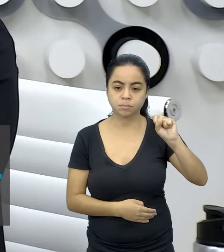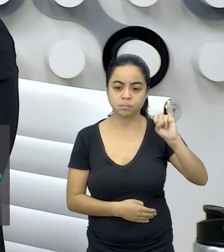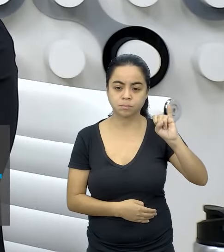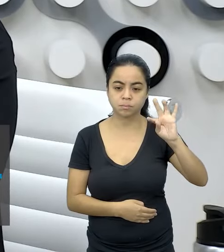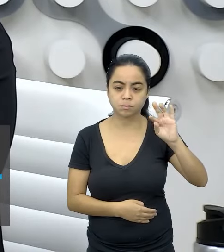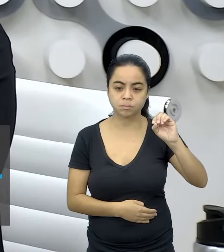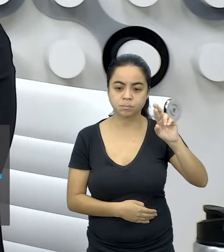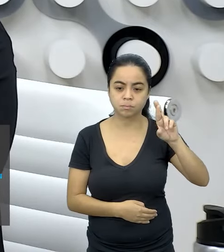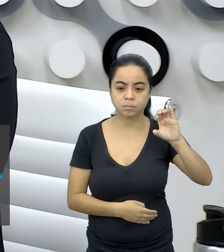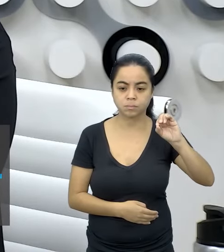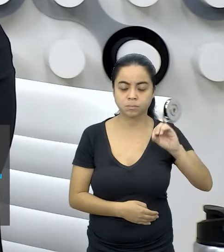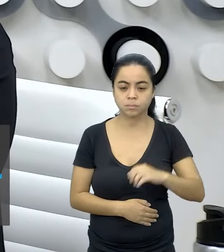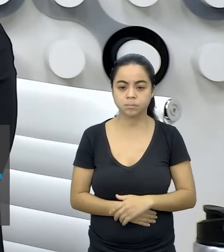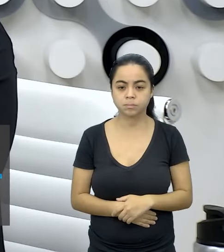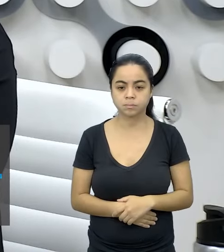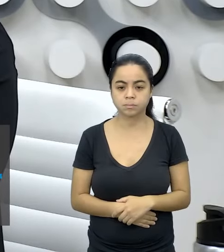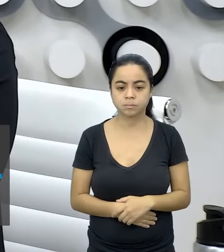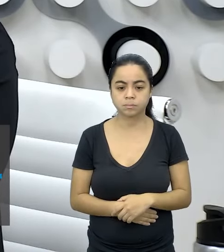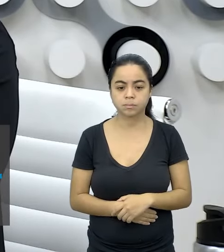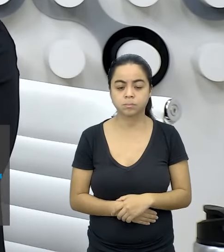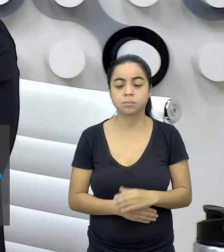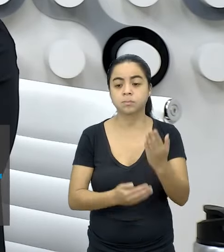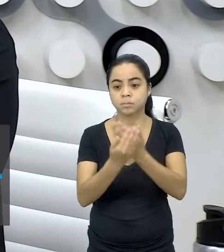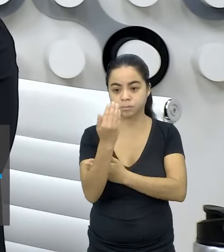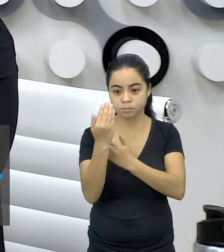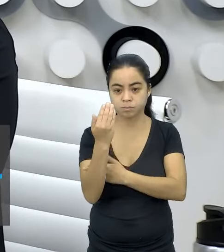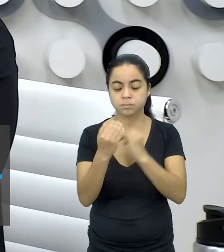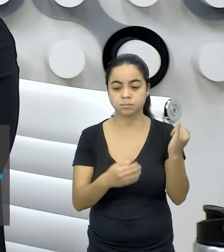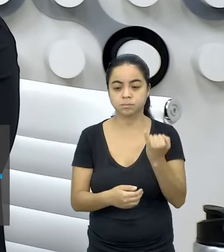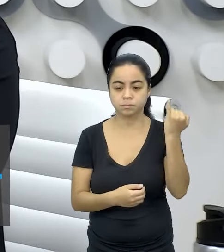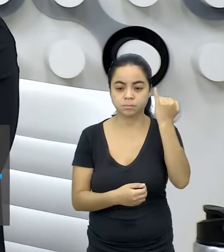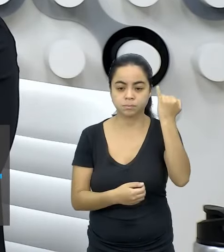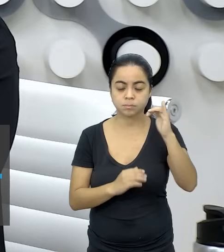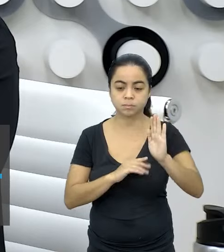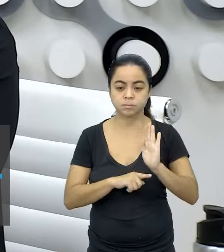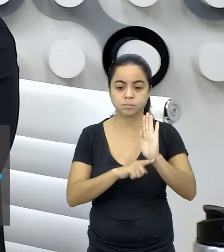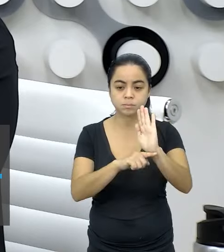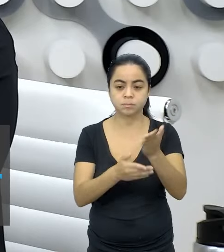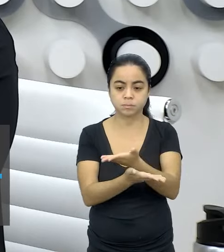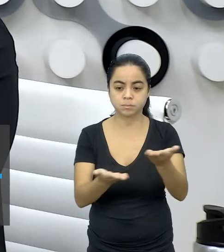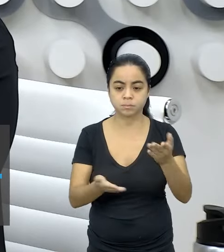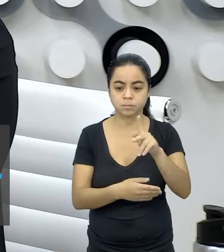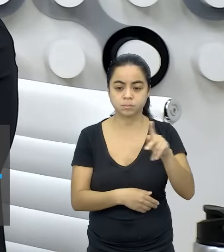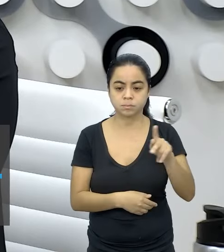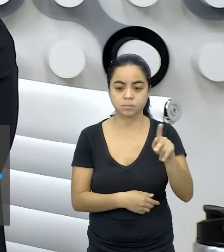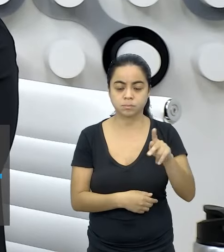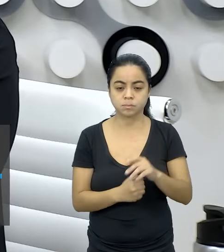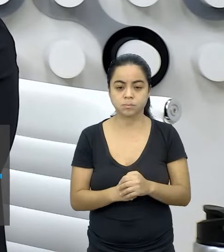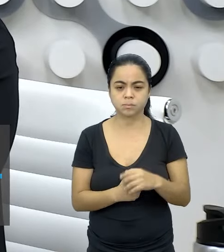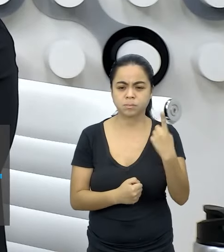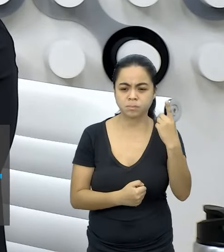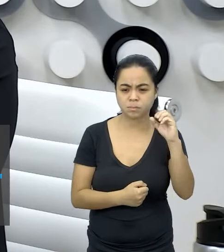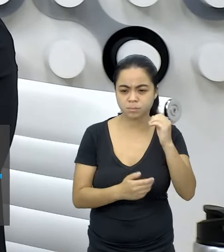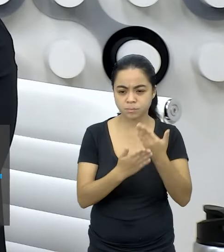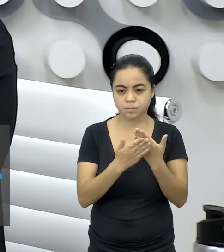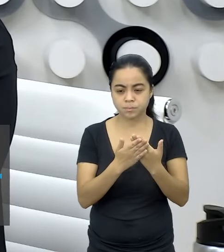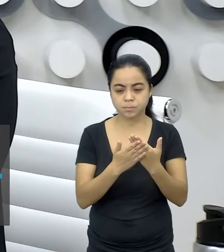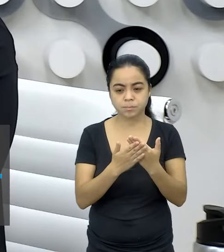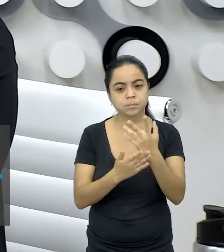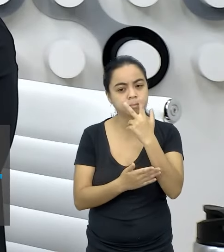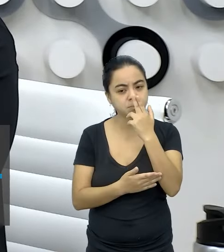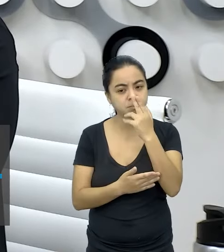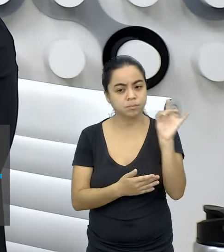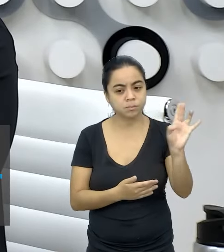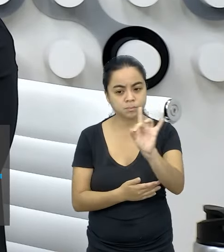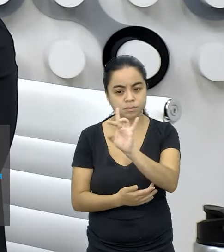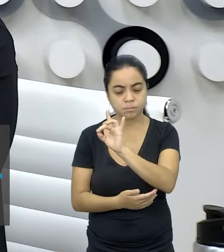acessarem. E é um auxílio mesmo, né, Vivi, para ter esse apoio para vocês, professores, são 10 aulas, eu acho, né, de